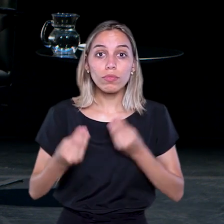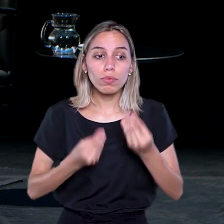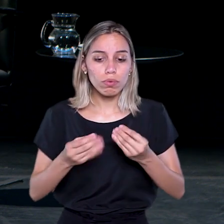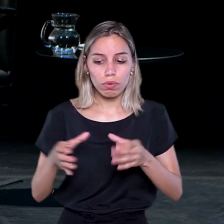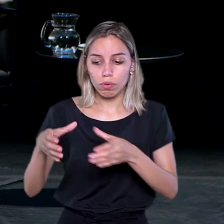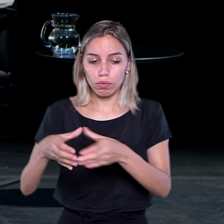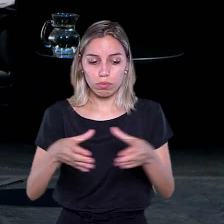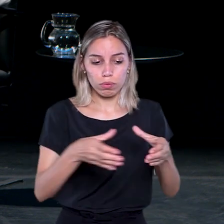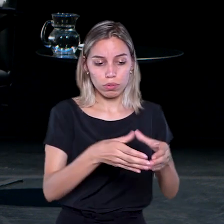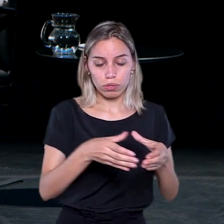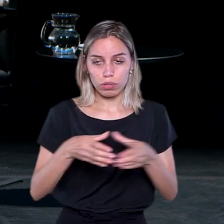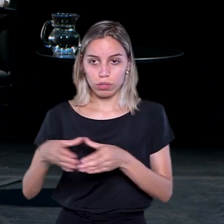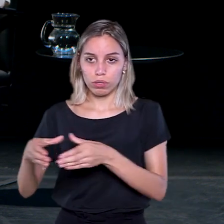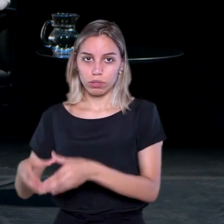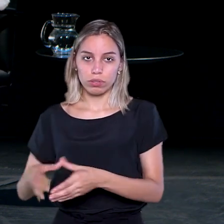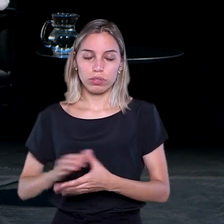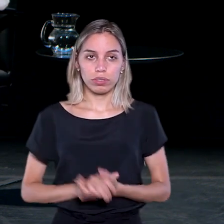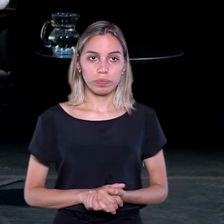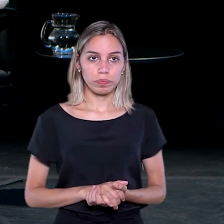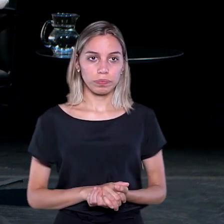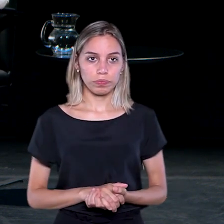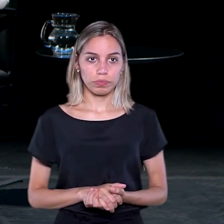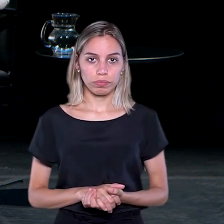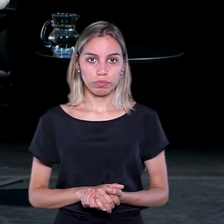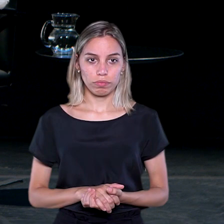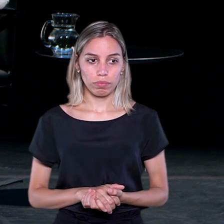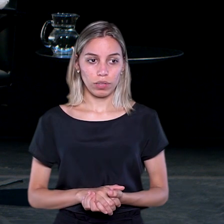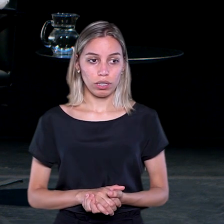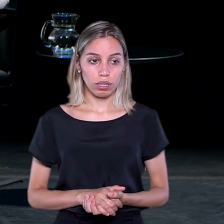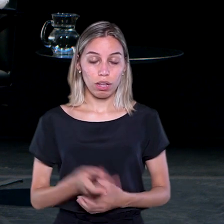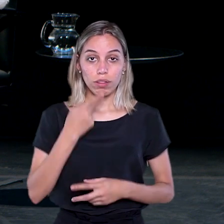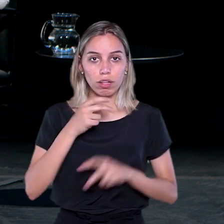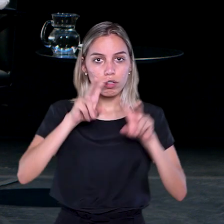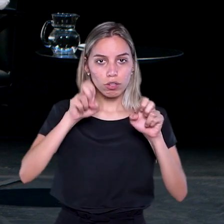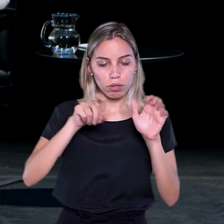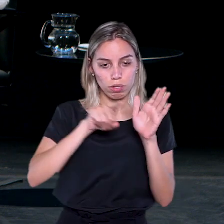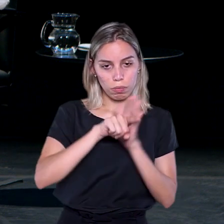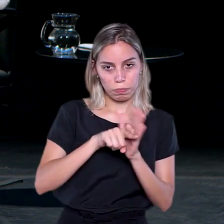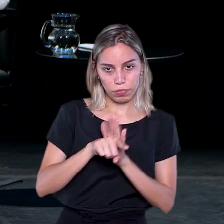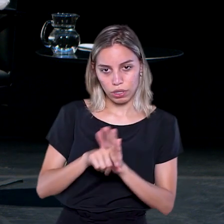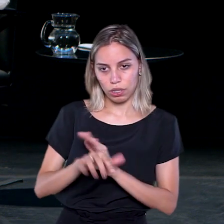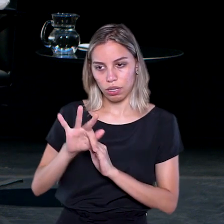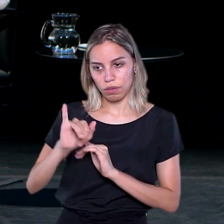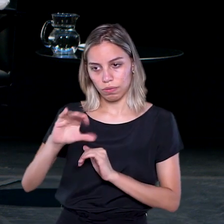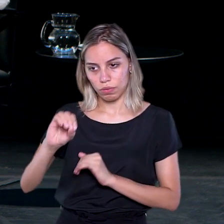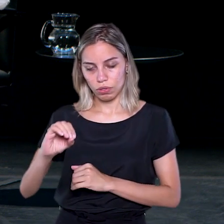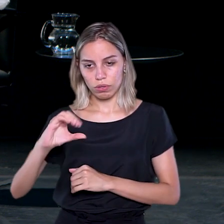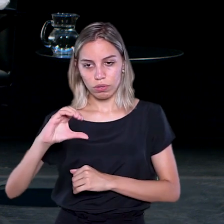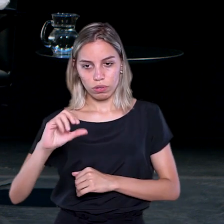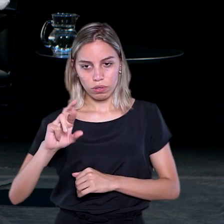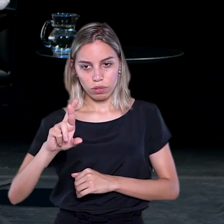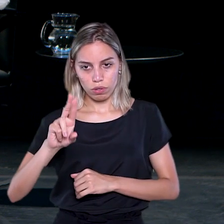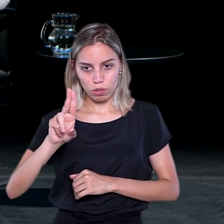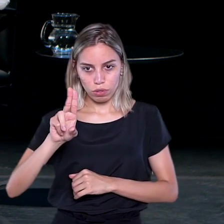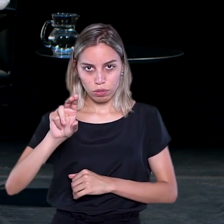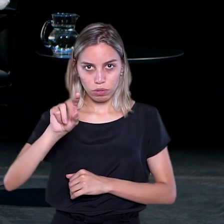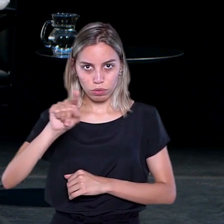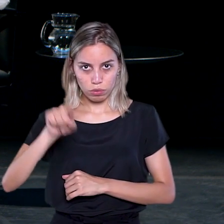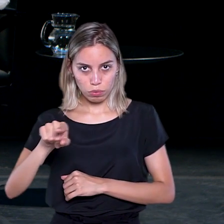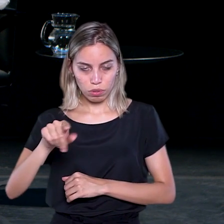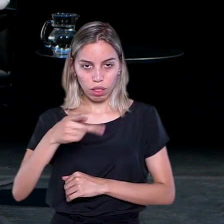determinados grupos. E aí, voltando para o dado relativo à pesquisa da Fiocruz. Bom, se mulheres negras são as